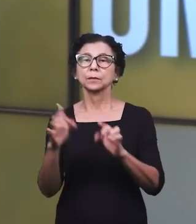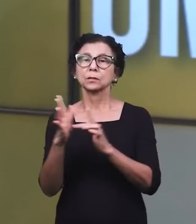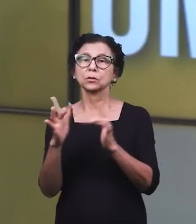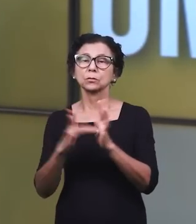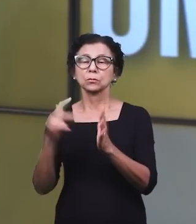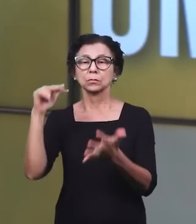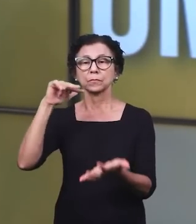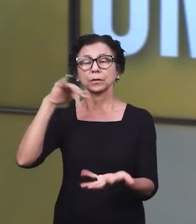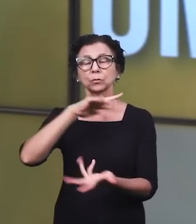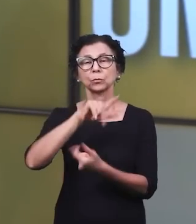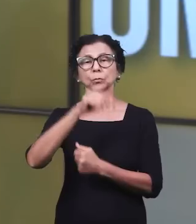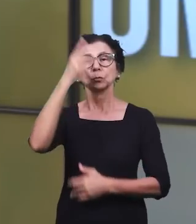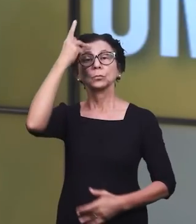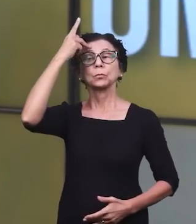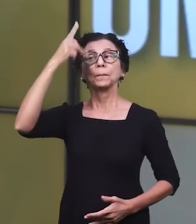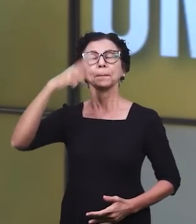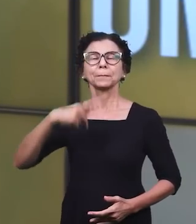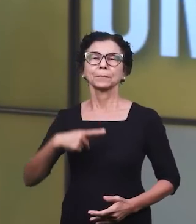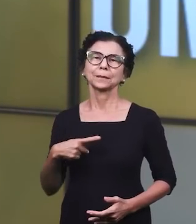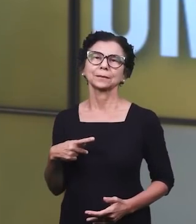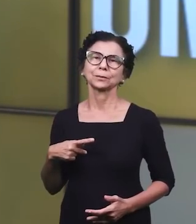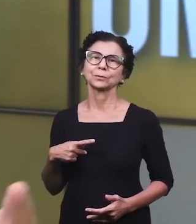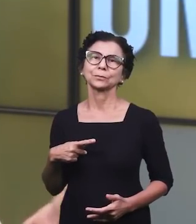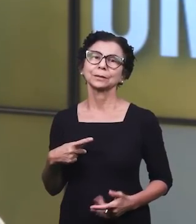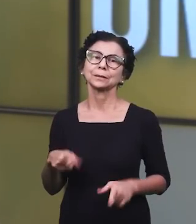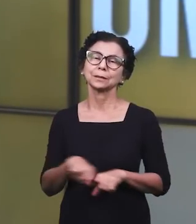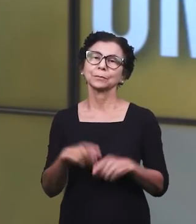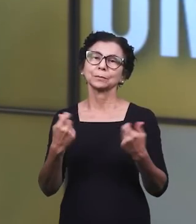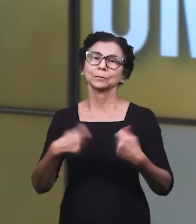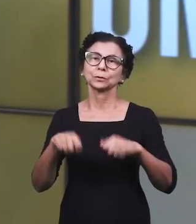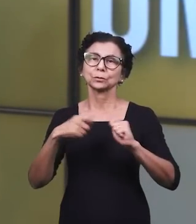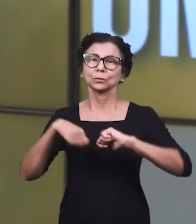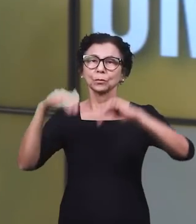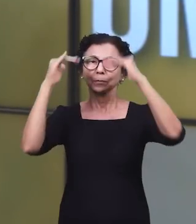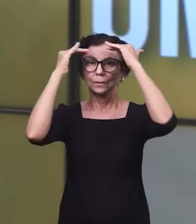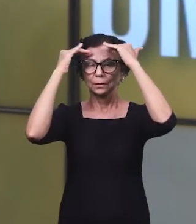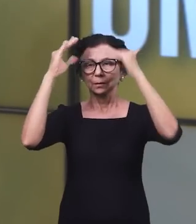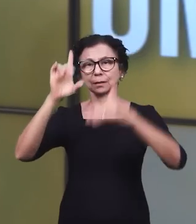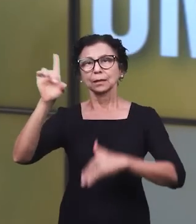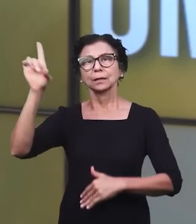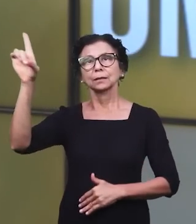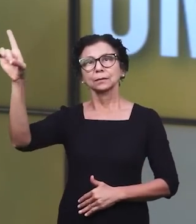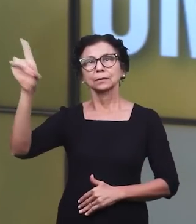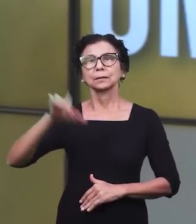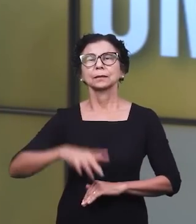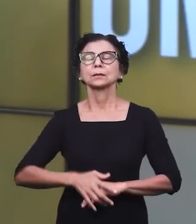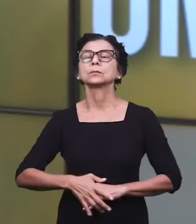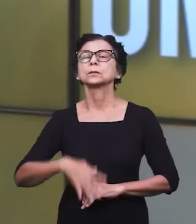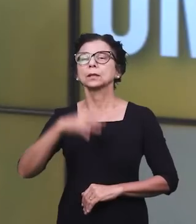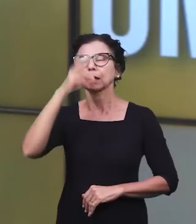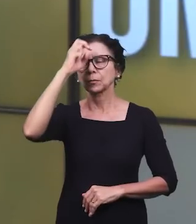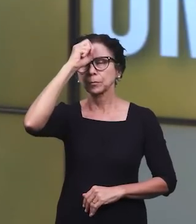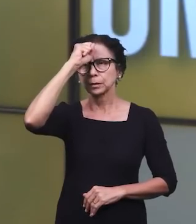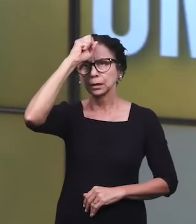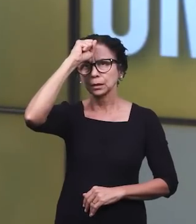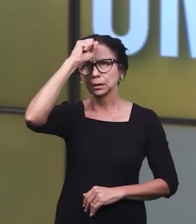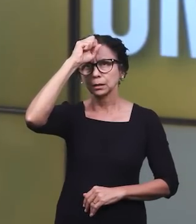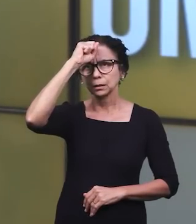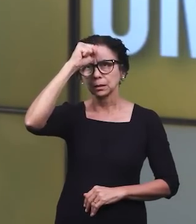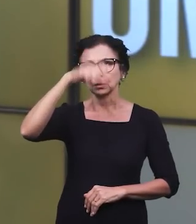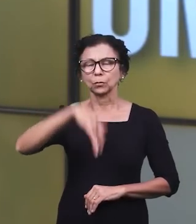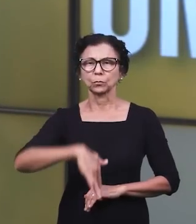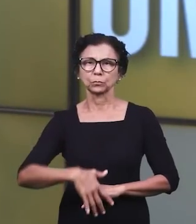mas como homem, ele teve que aprender a obediência, que o texto diz isso. E aprender a obediência por aquilo